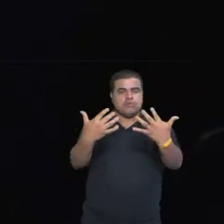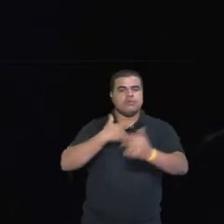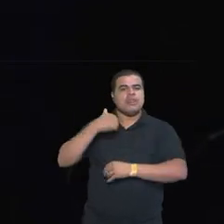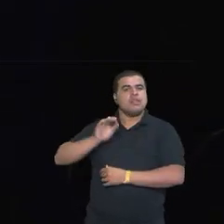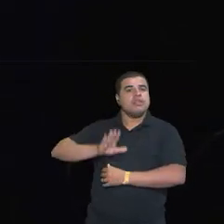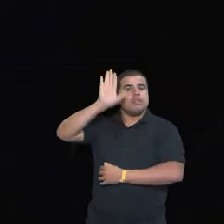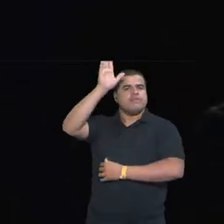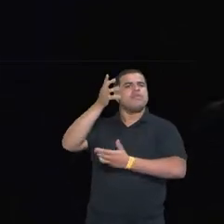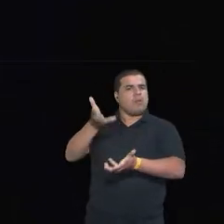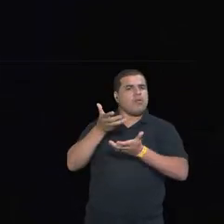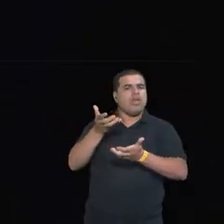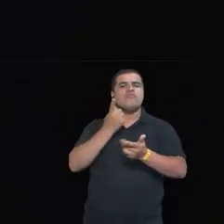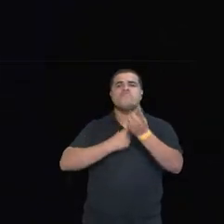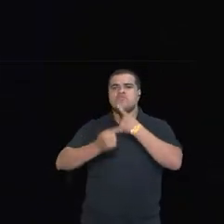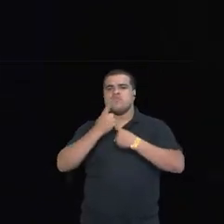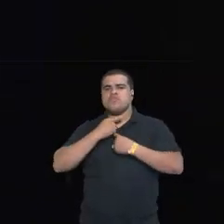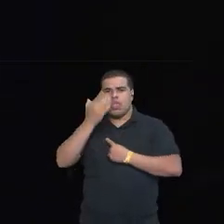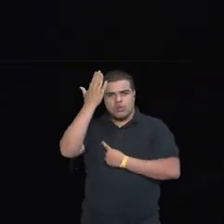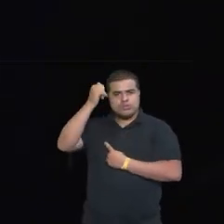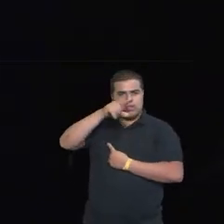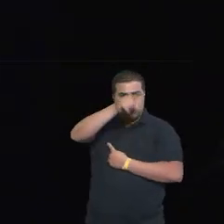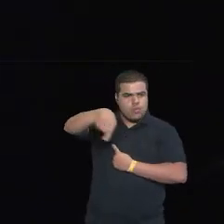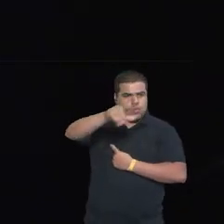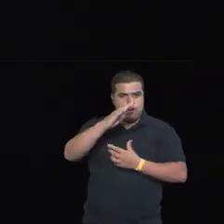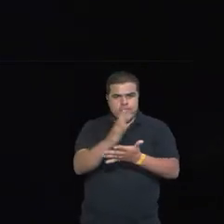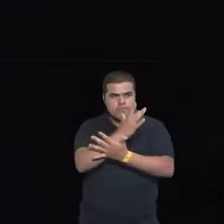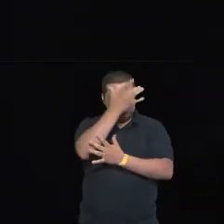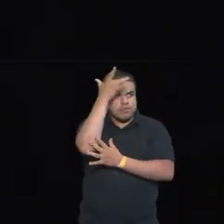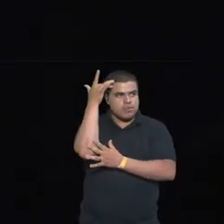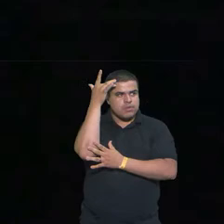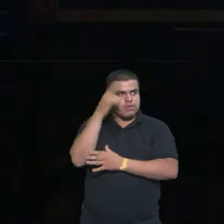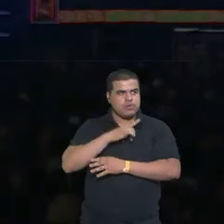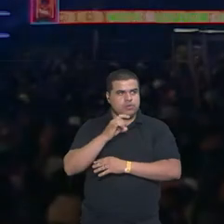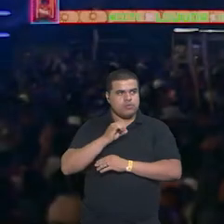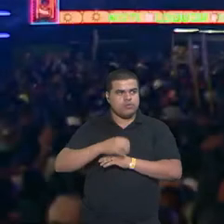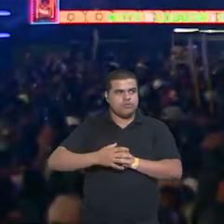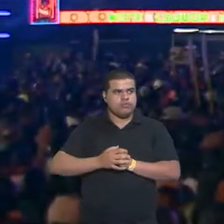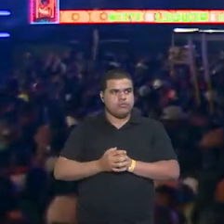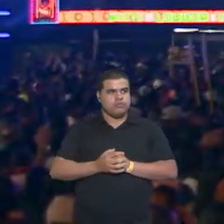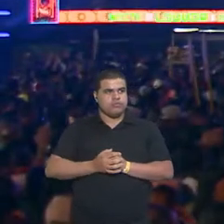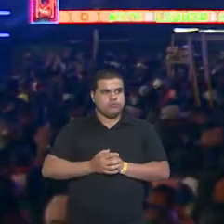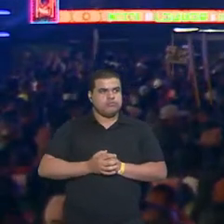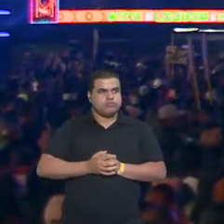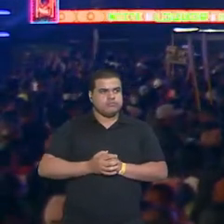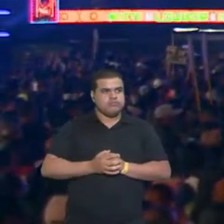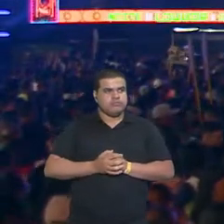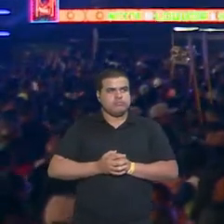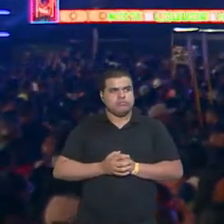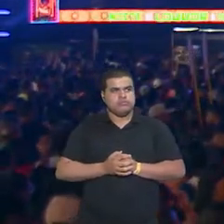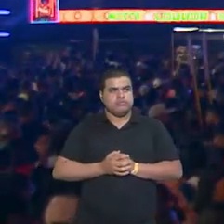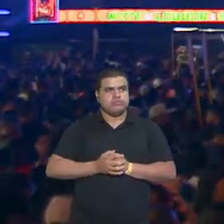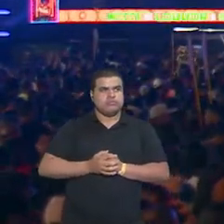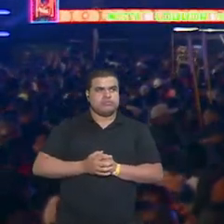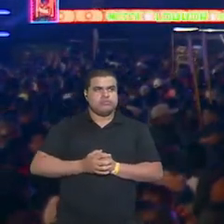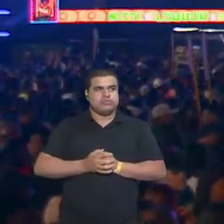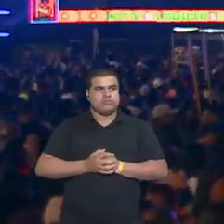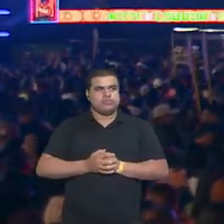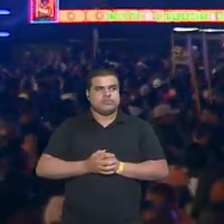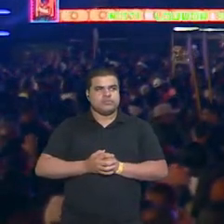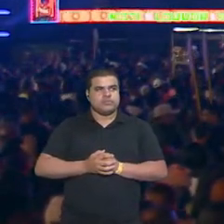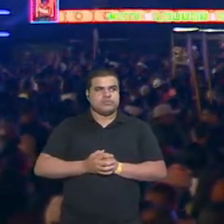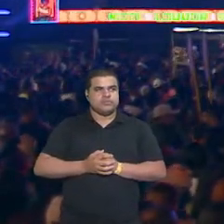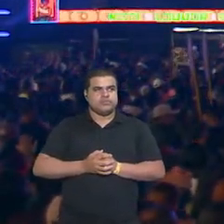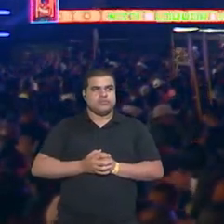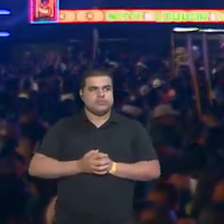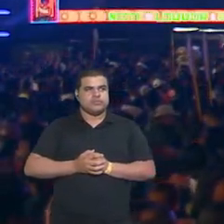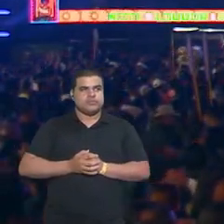eu quero existe algumas pessoas que estão levantando as mãos você que ouviu a mensagem da palavra de